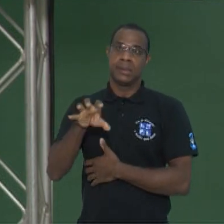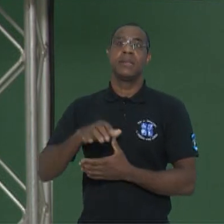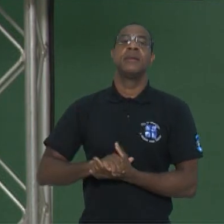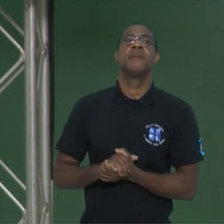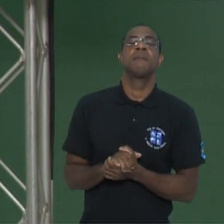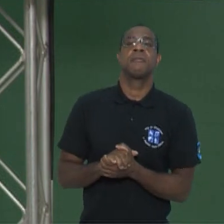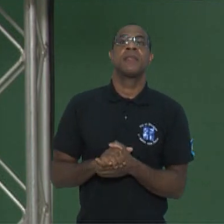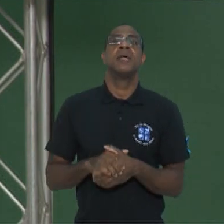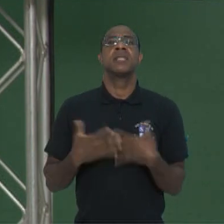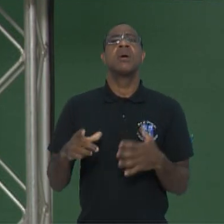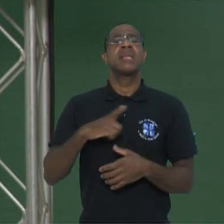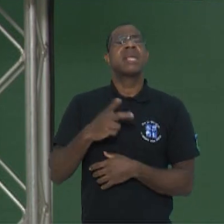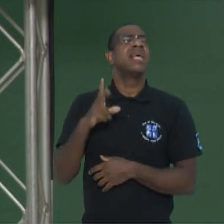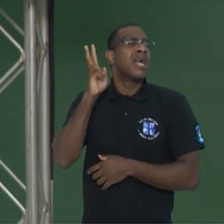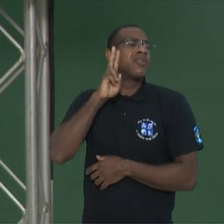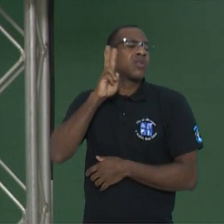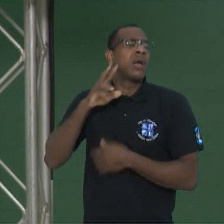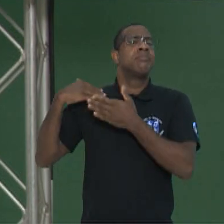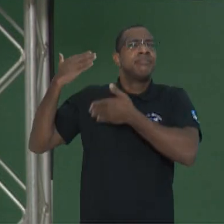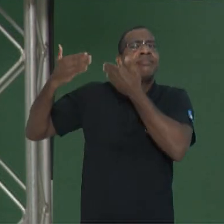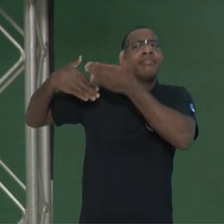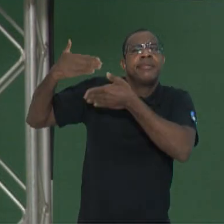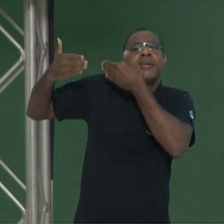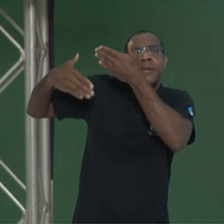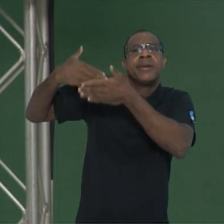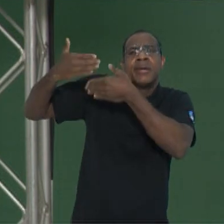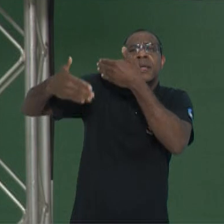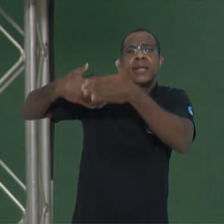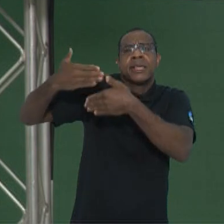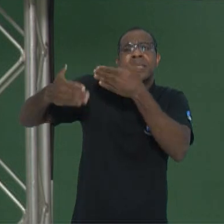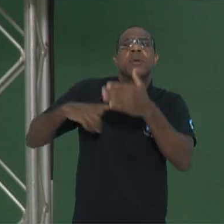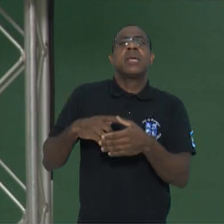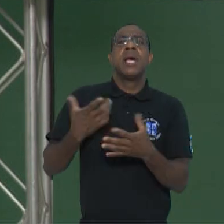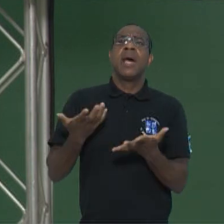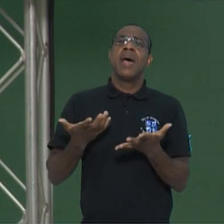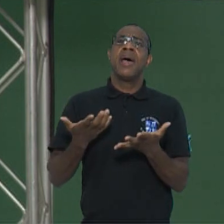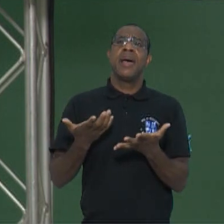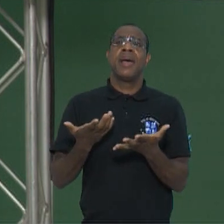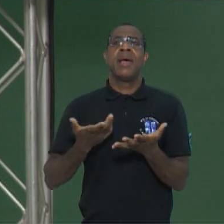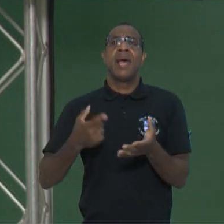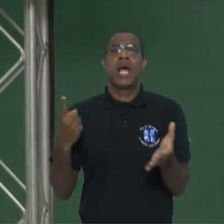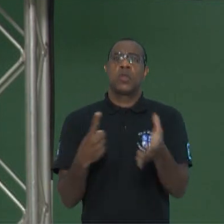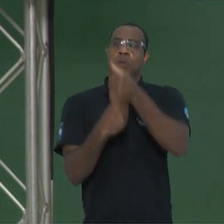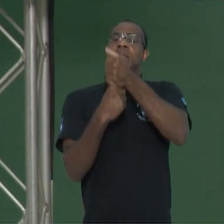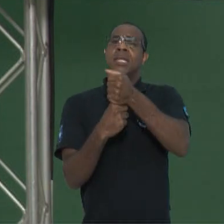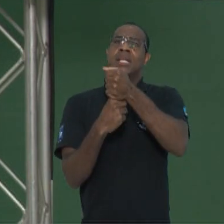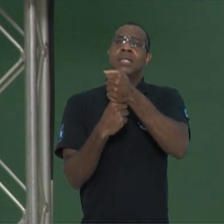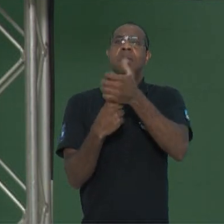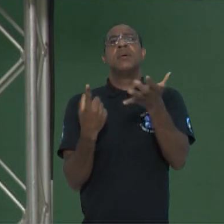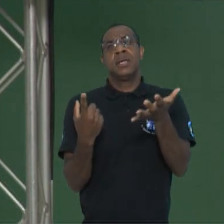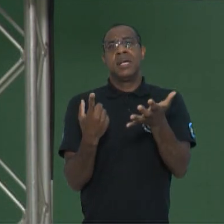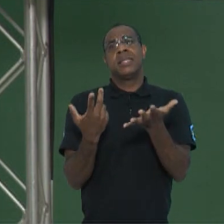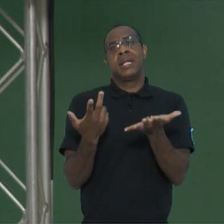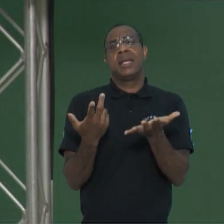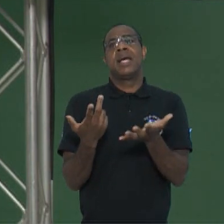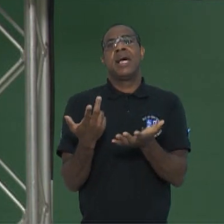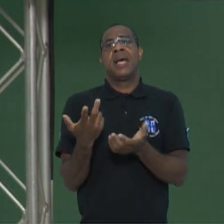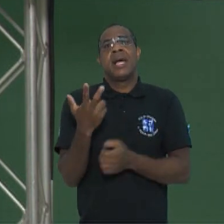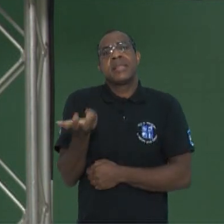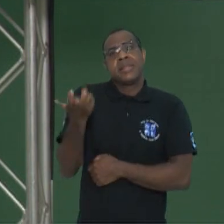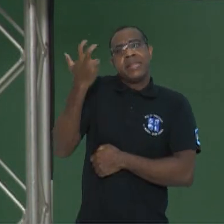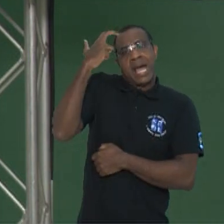ao longo da história ali, dos processos históricos, essa dominação de algumas culturas sobre outras. Daí a gente usa essa ideia